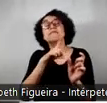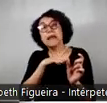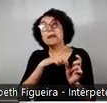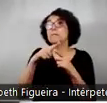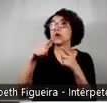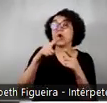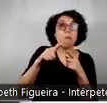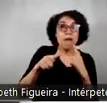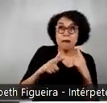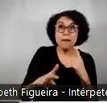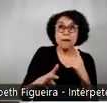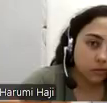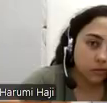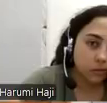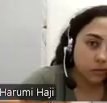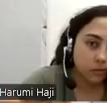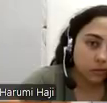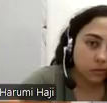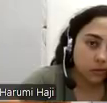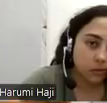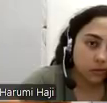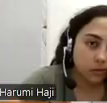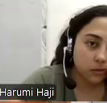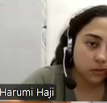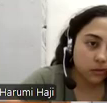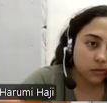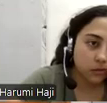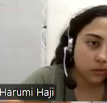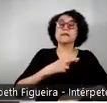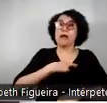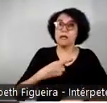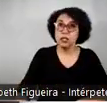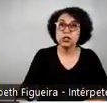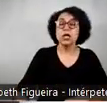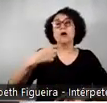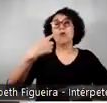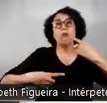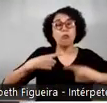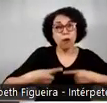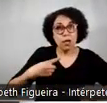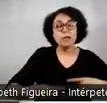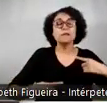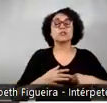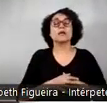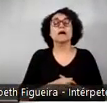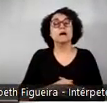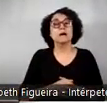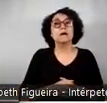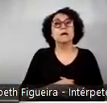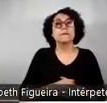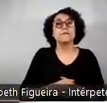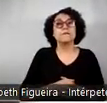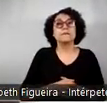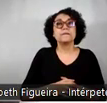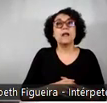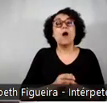religião, nacionalidade, pertence a algum grupo social, de opiniões políticas, ou também tem a questão